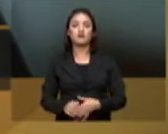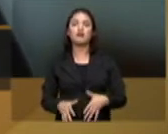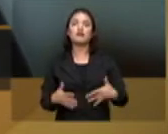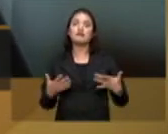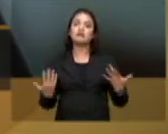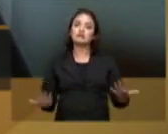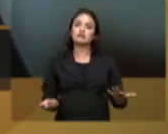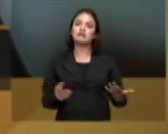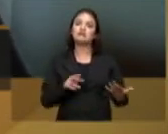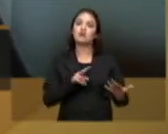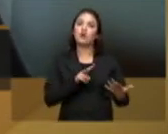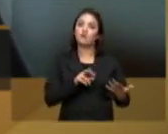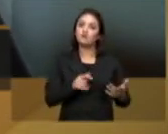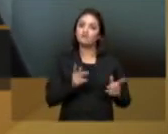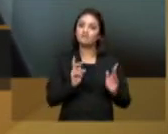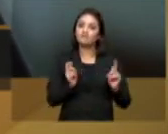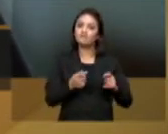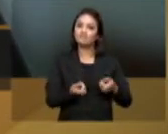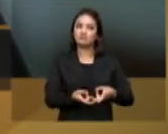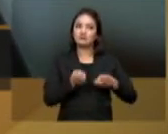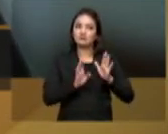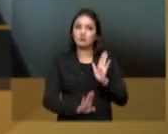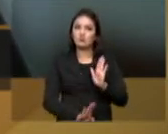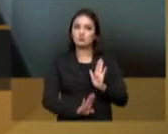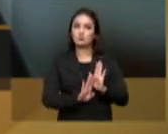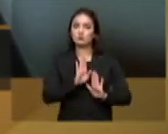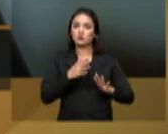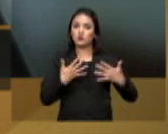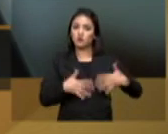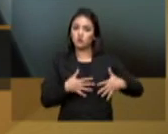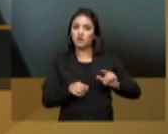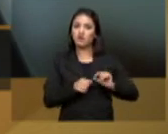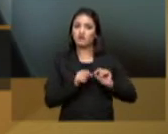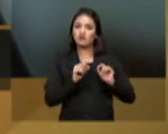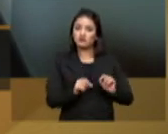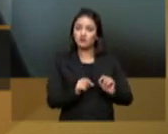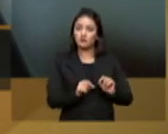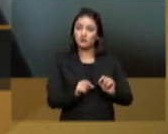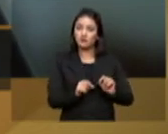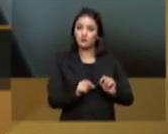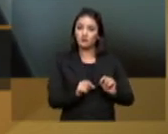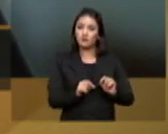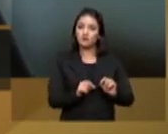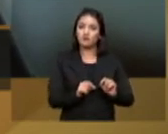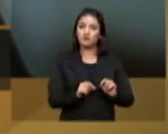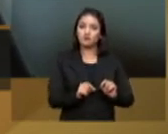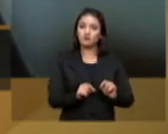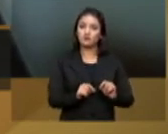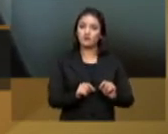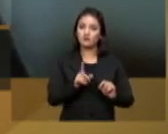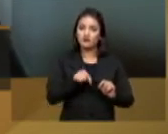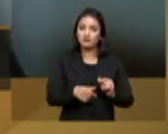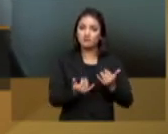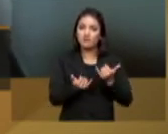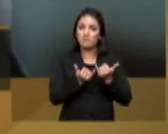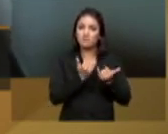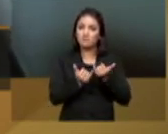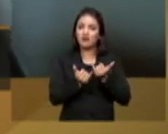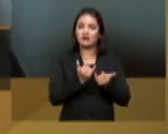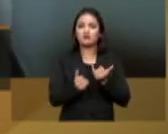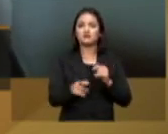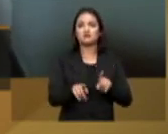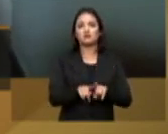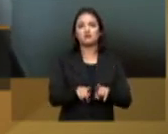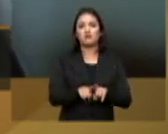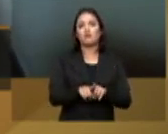mostrará elevado, fazendo com que esse grau se aproxime daquele grau próprio